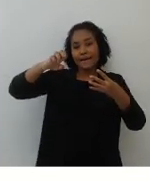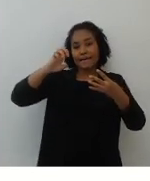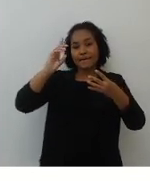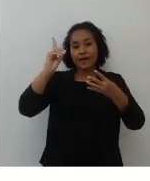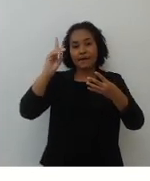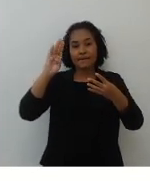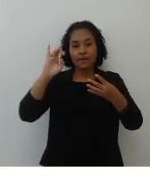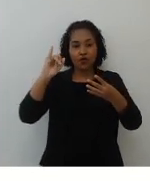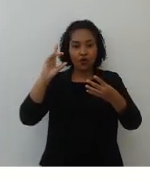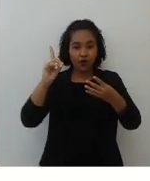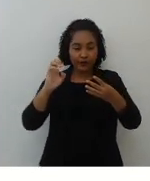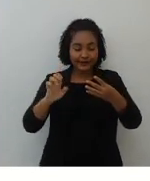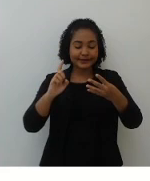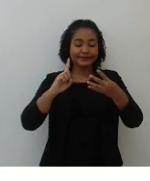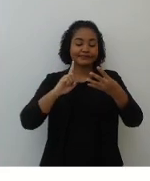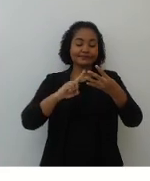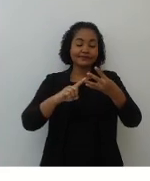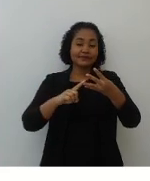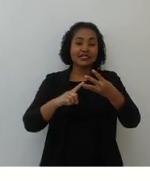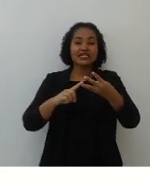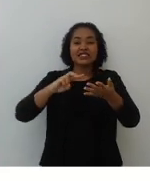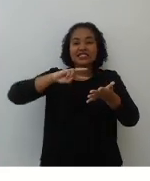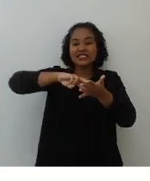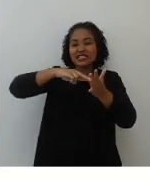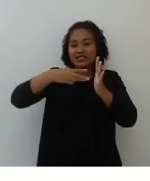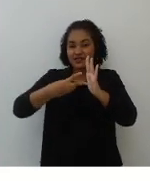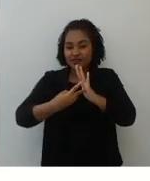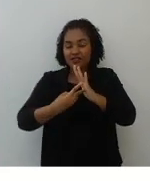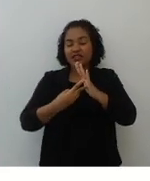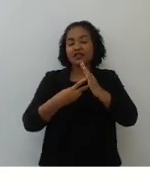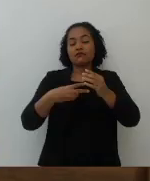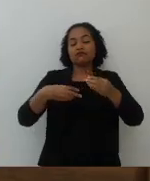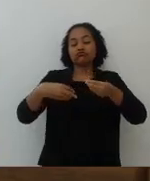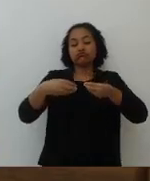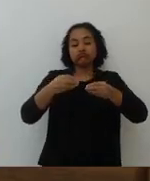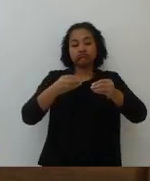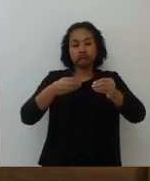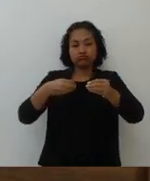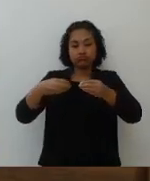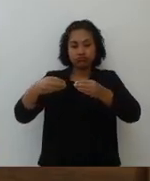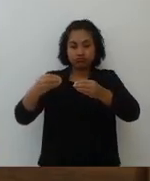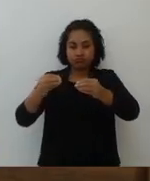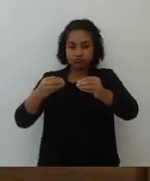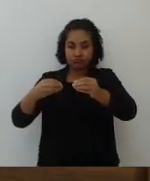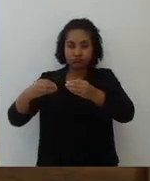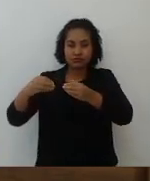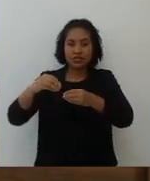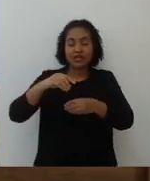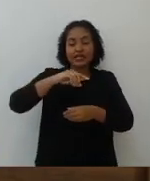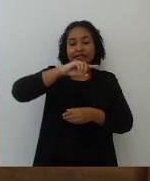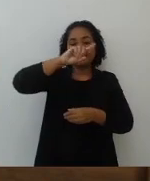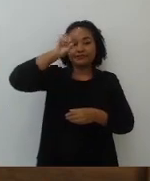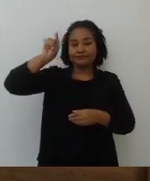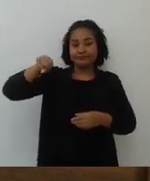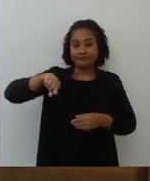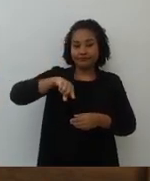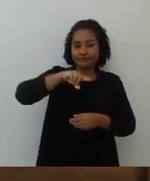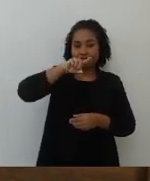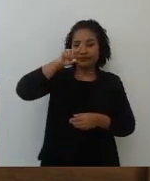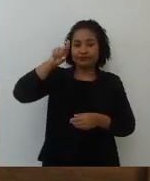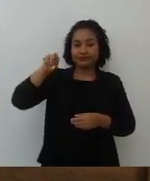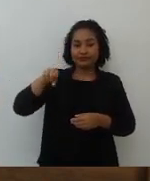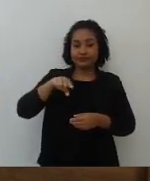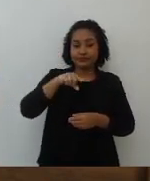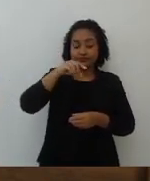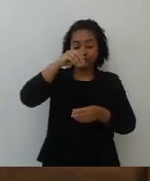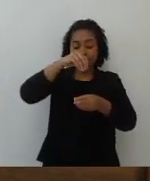De ciclo, né? Então é quando acontece movimentação em forma circular dentro do citoplasma.